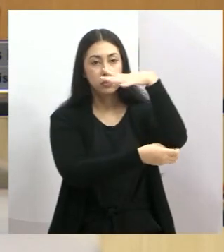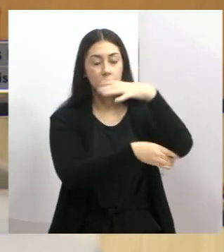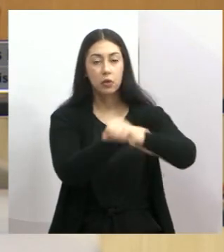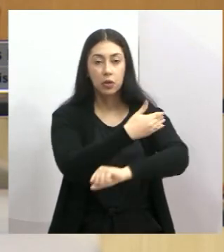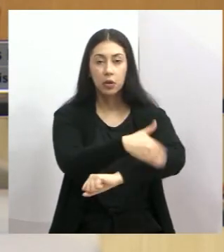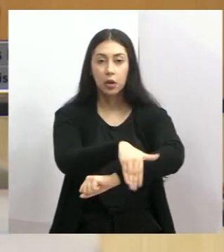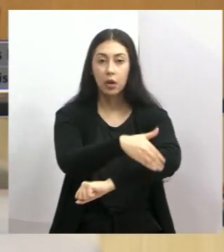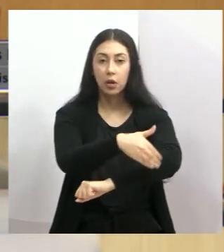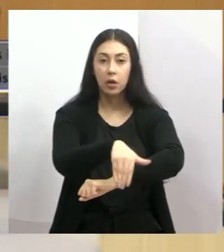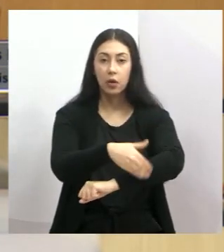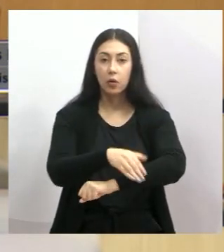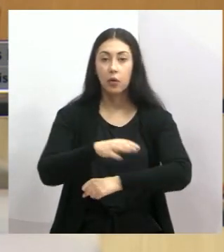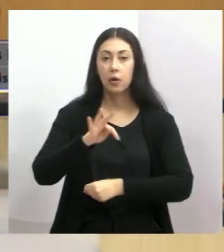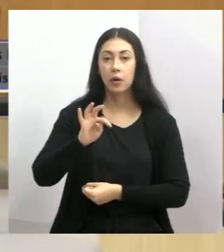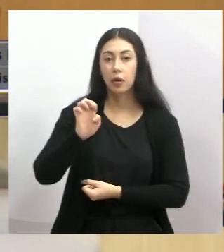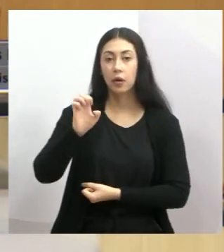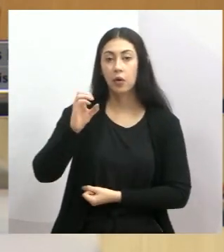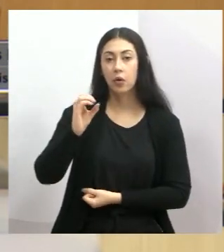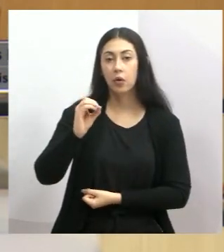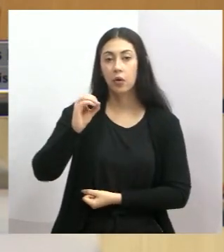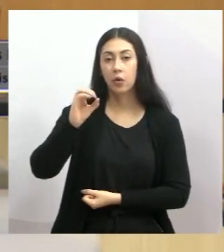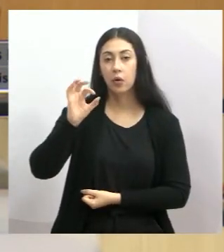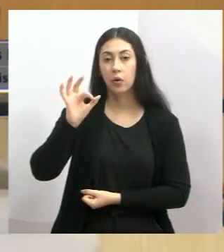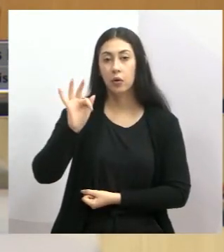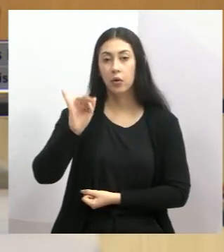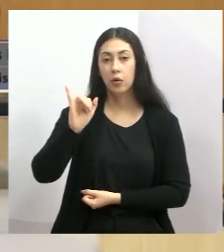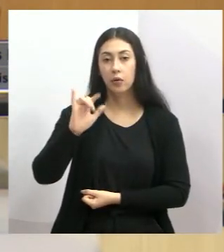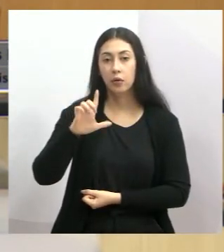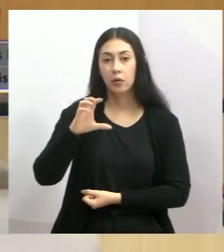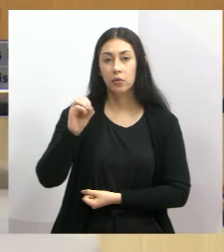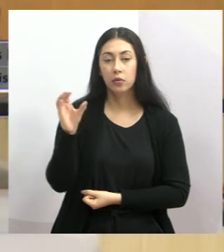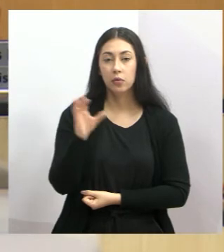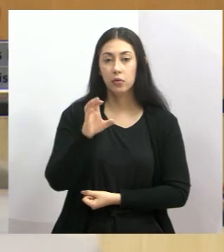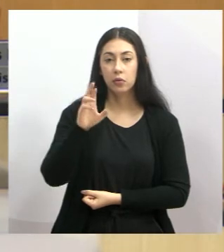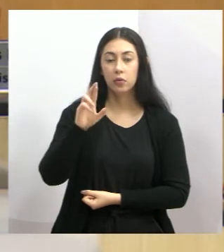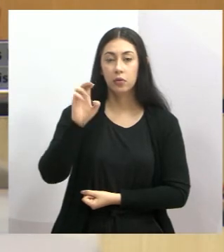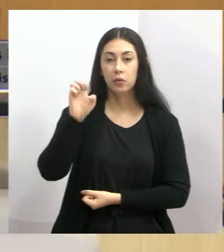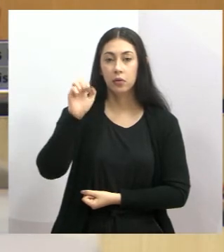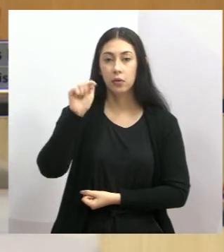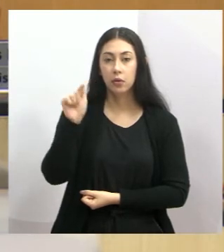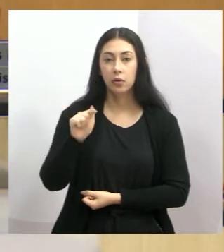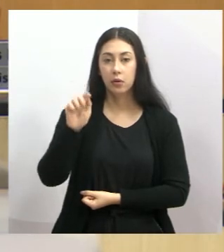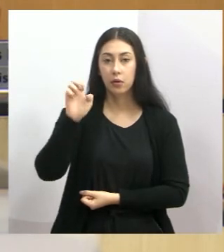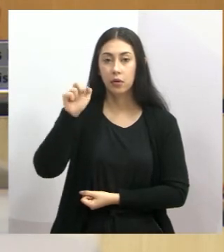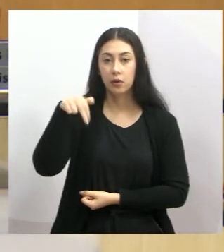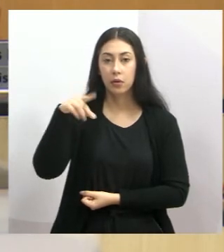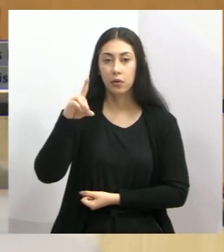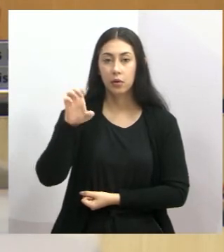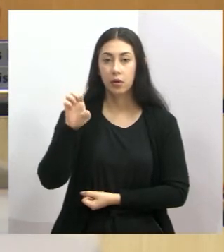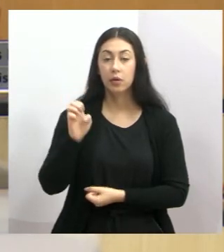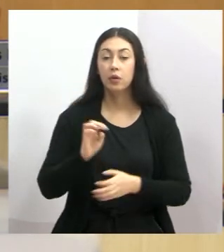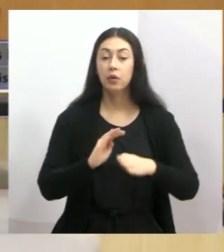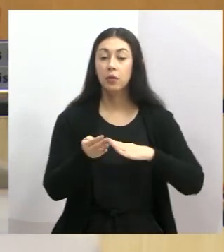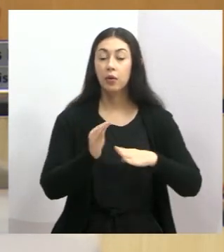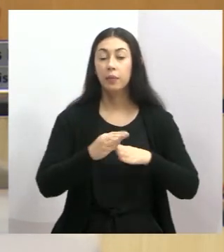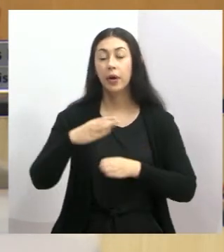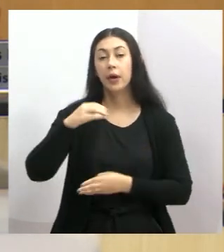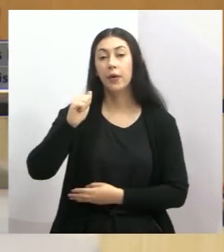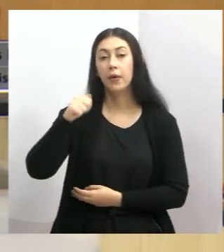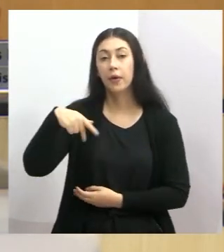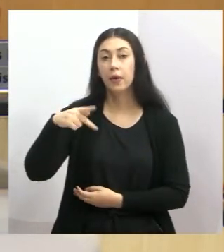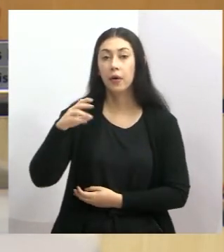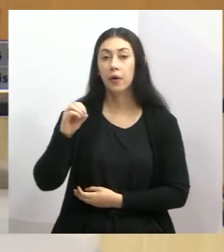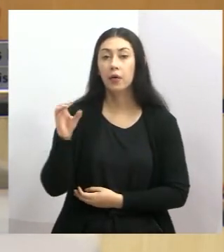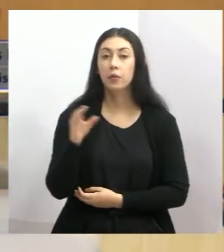Estrada Municipal theóphilo Teodoro de Rezende no bairro Campo Grande sendo que um deles está